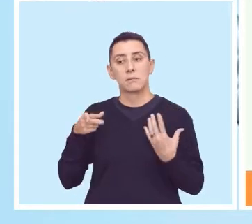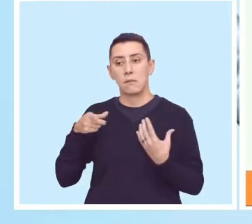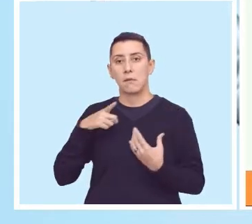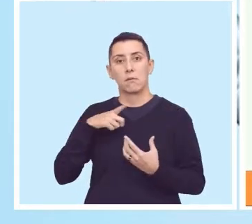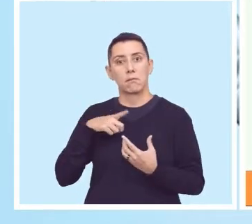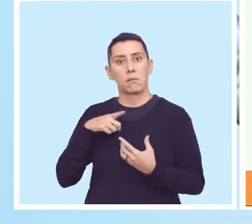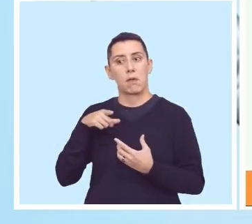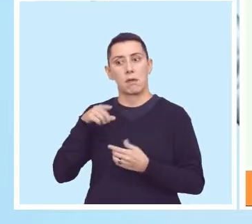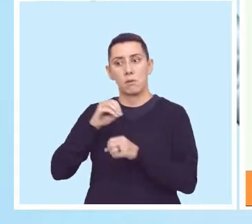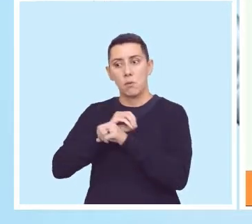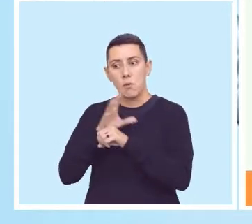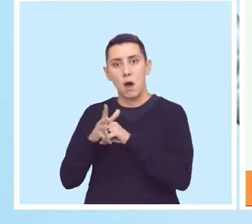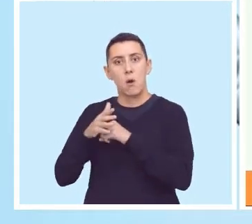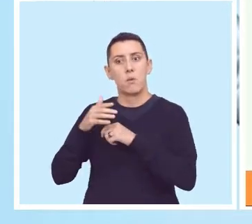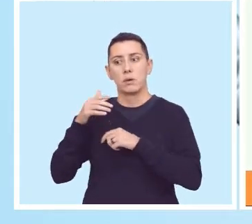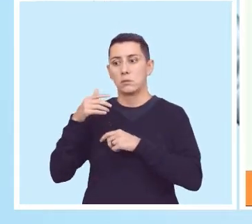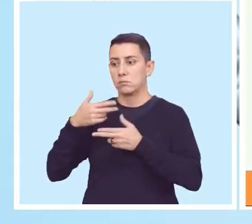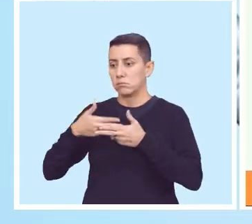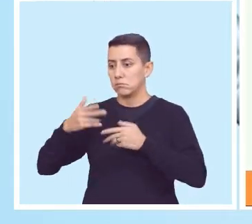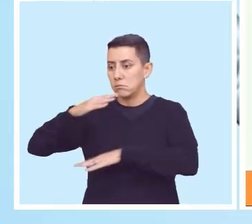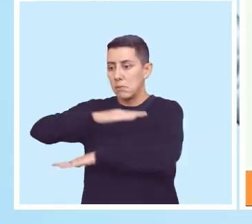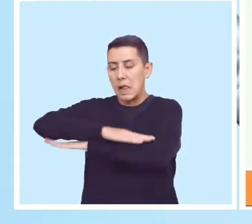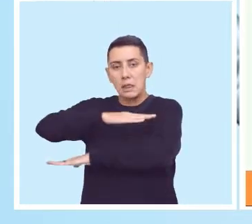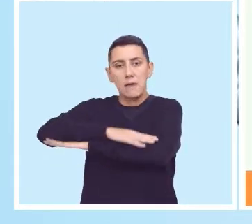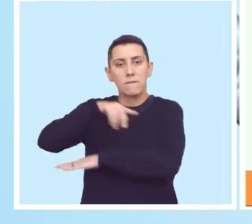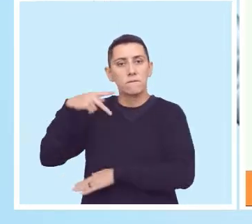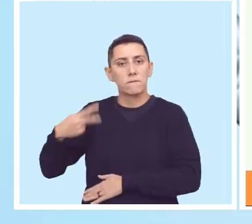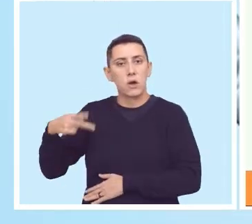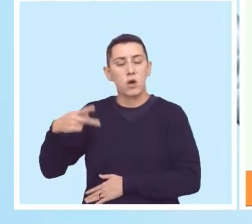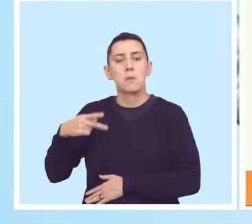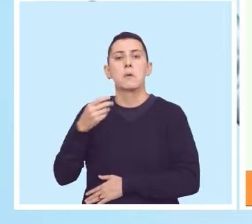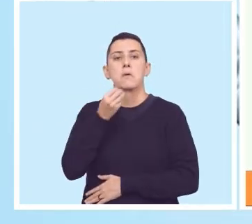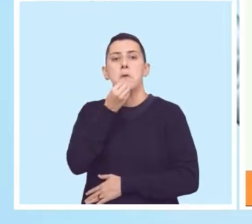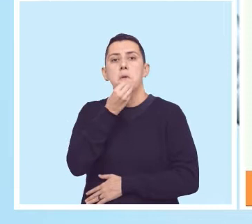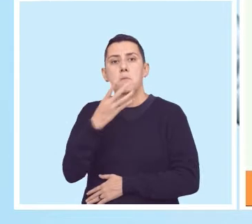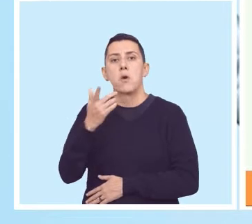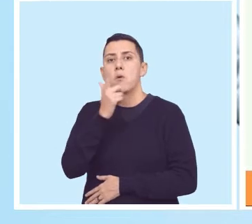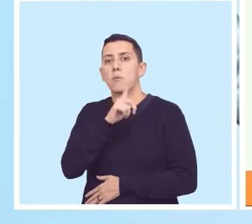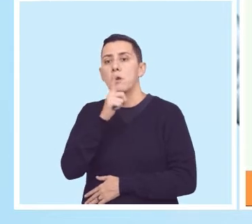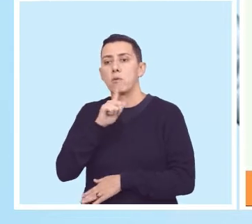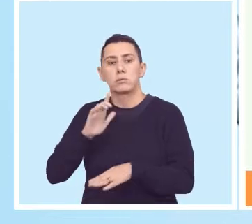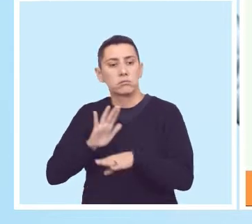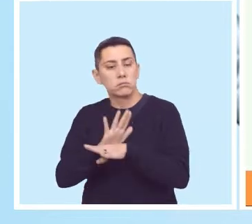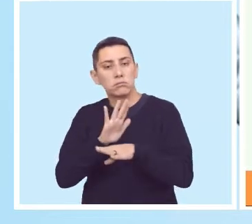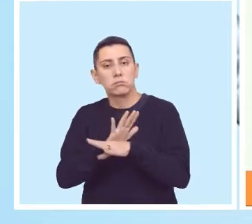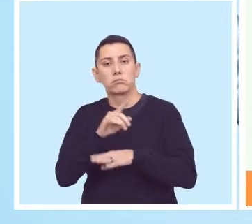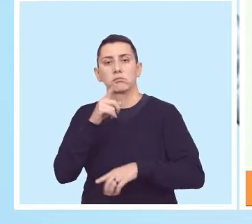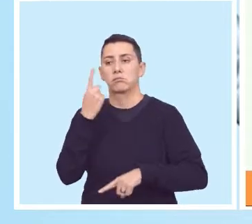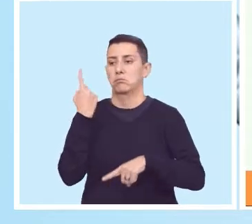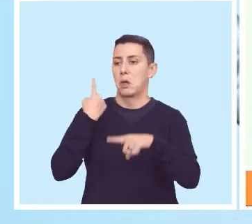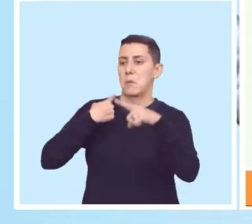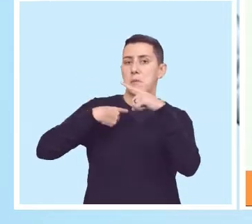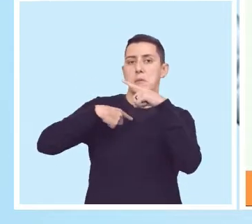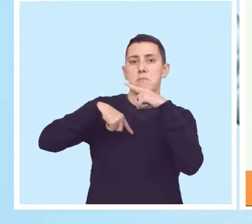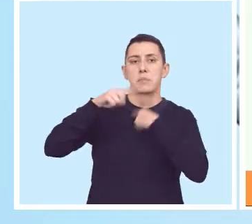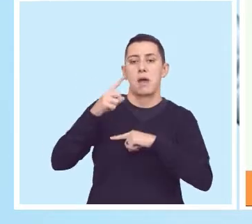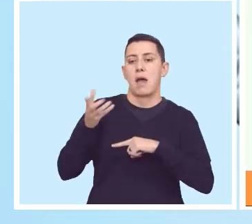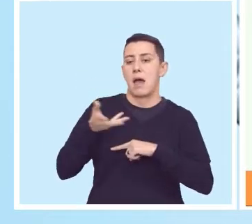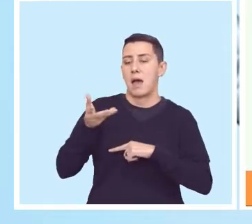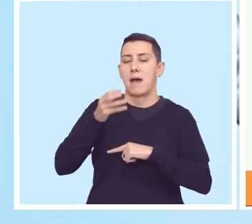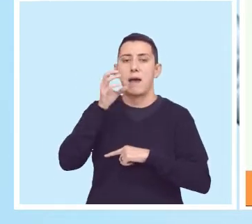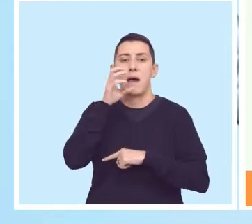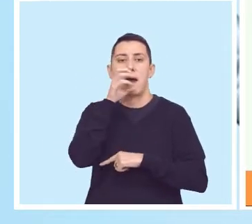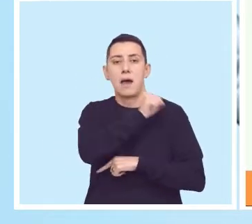serviços prestados por essa plataforma, que permitiu com que nós alavancássemos e